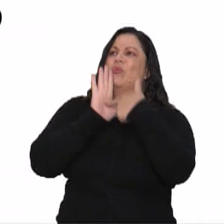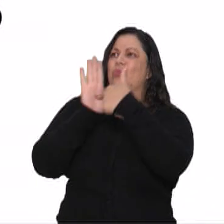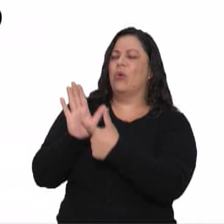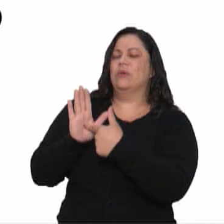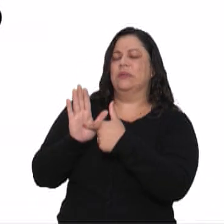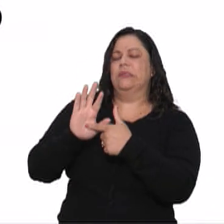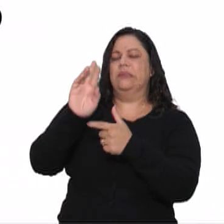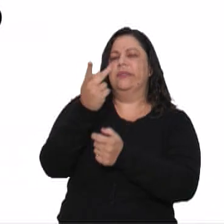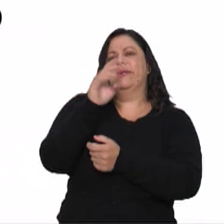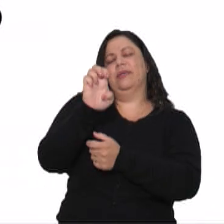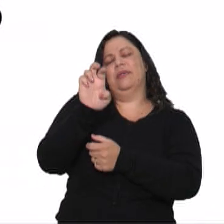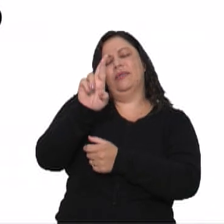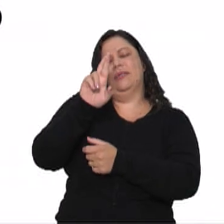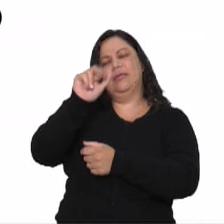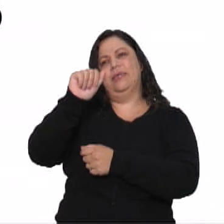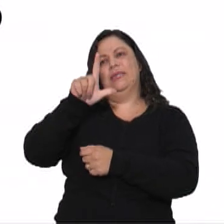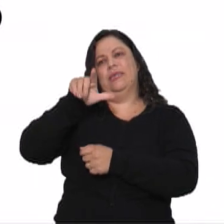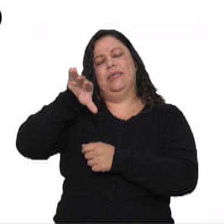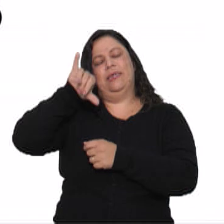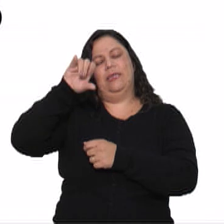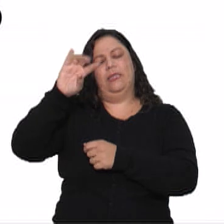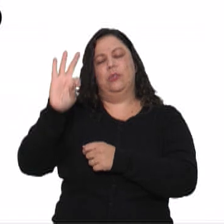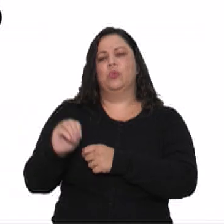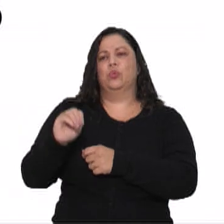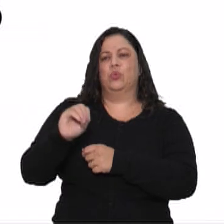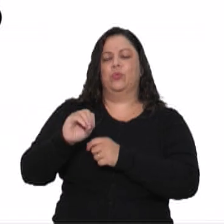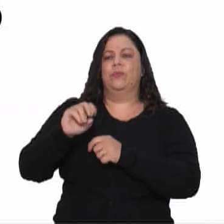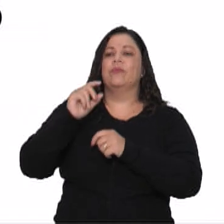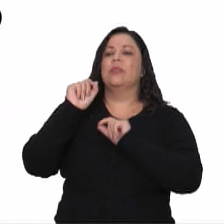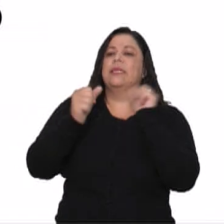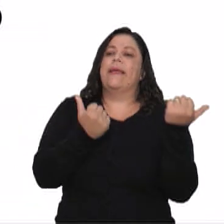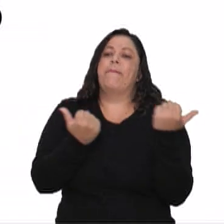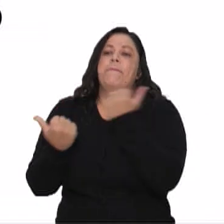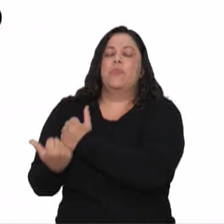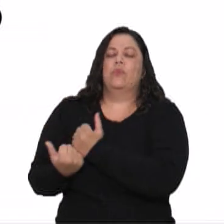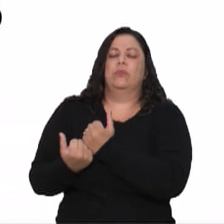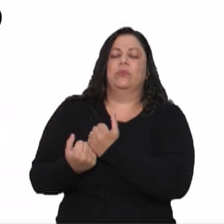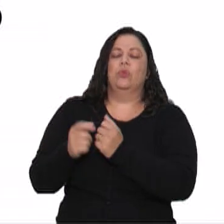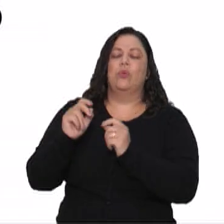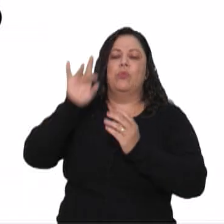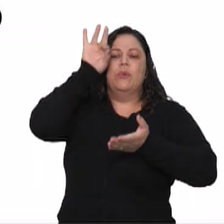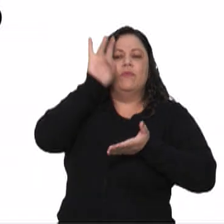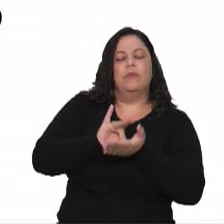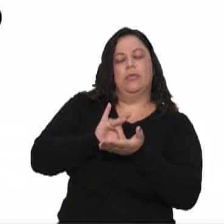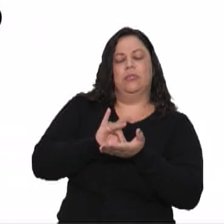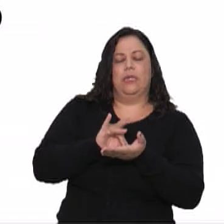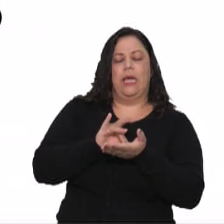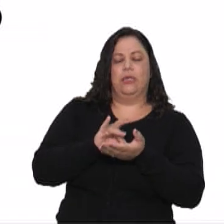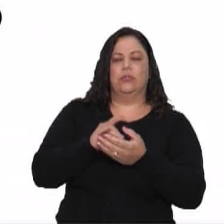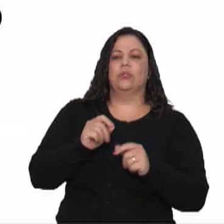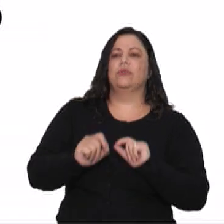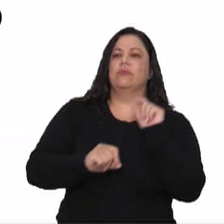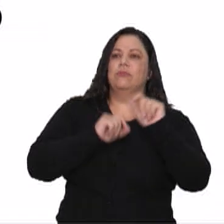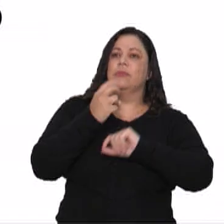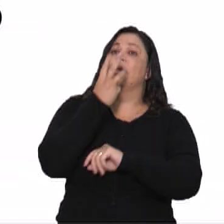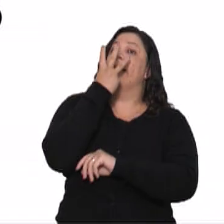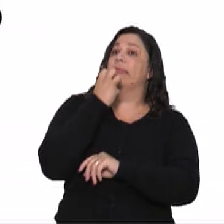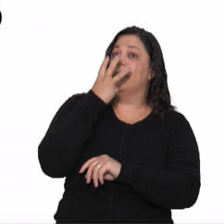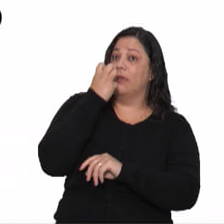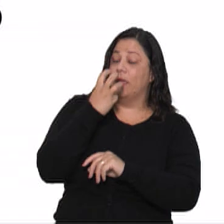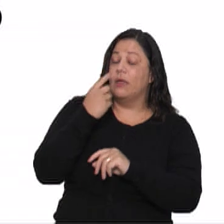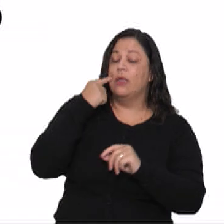de pensamento que defende uma verdade absoluta. Nietzsche interpreta Heráclito para, a partir de seus aforismos sobre o tempo e a